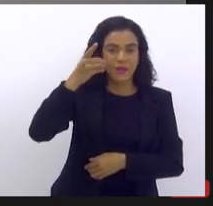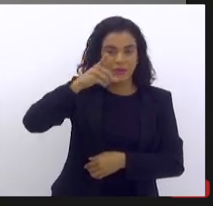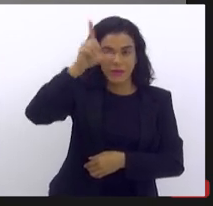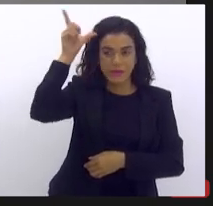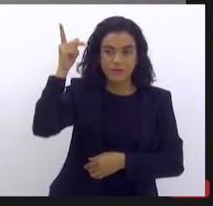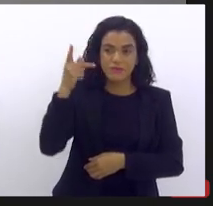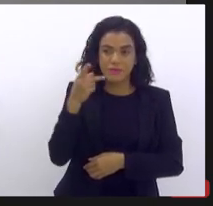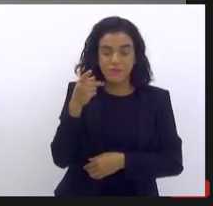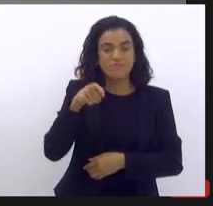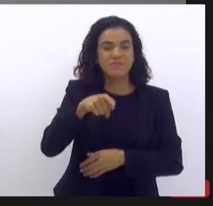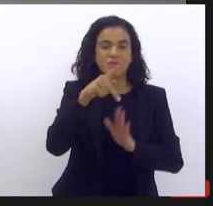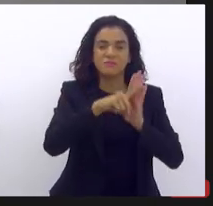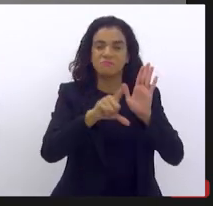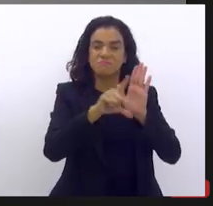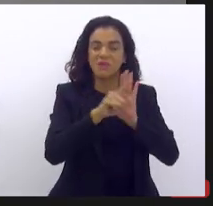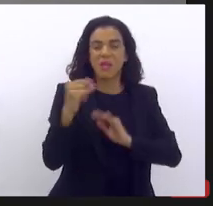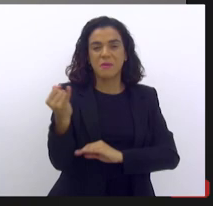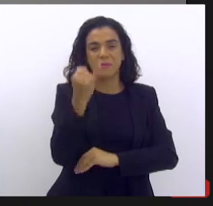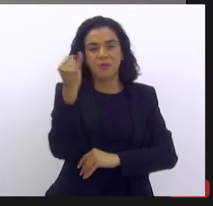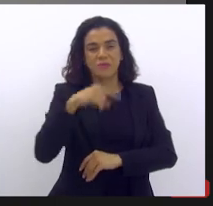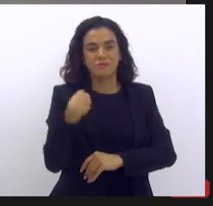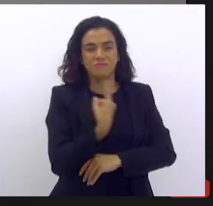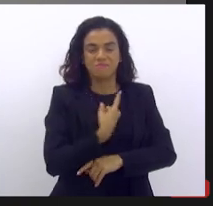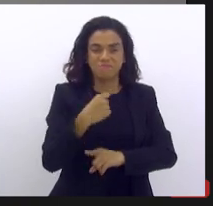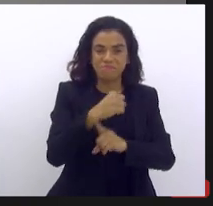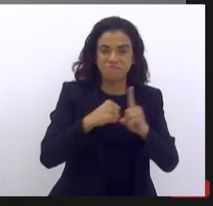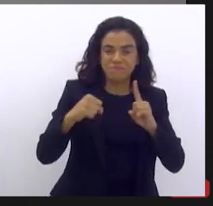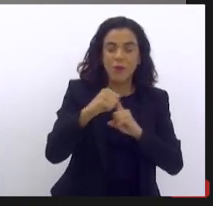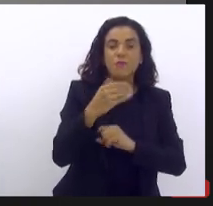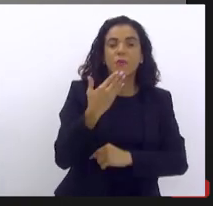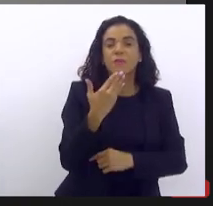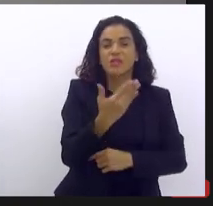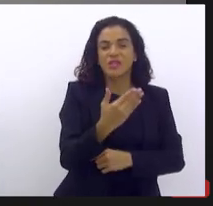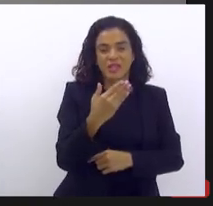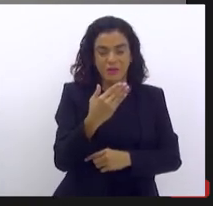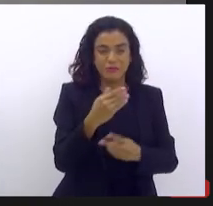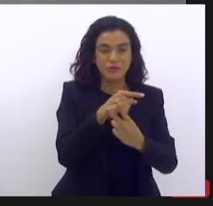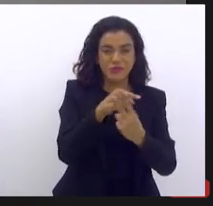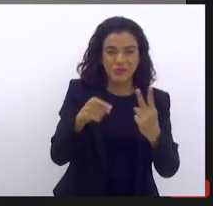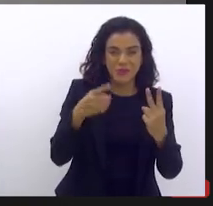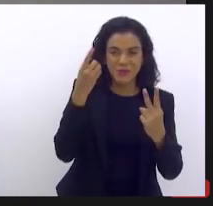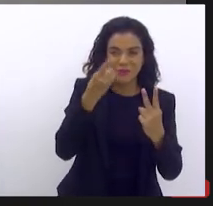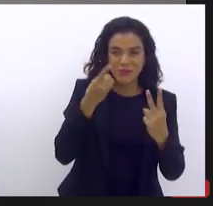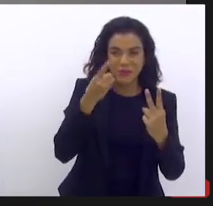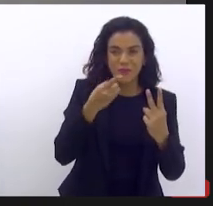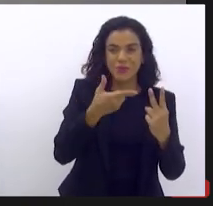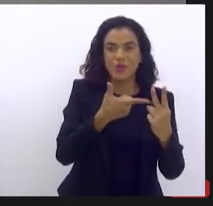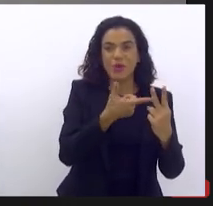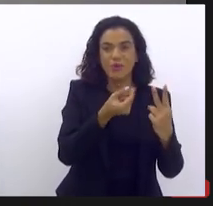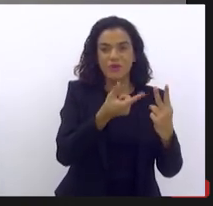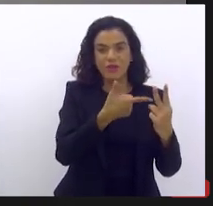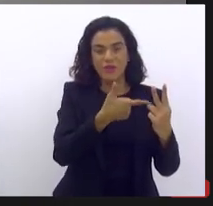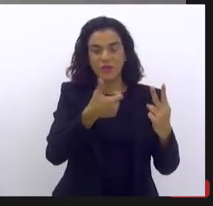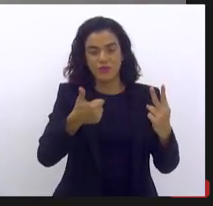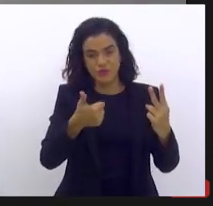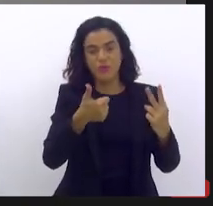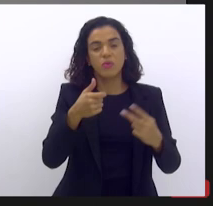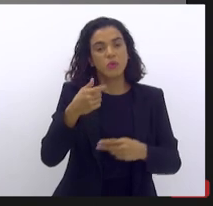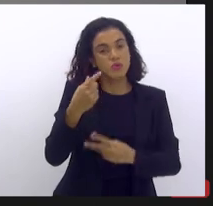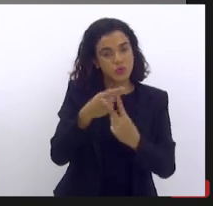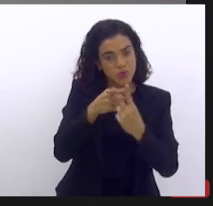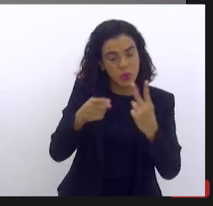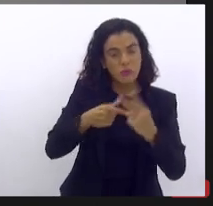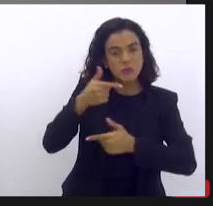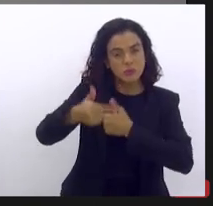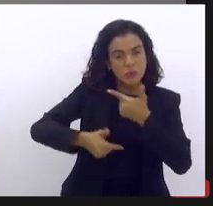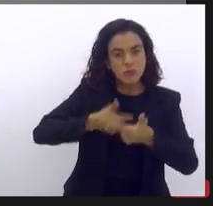como esse projeto é tão importante para a nossa sociedade. E queria dizer ao Luiz Paulo e ao Mink que desde 2021 eles vêm, né, ao longo